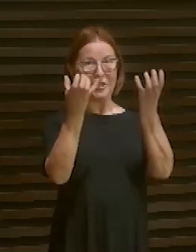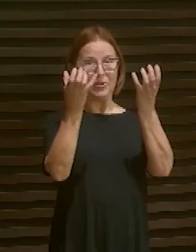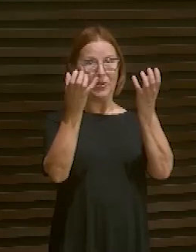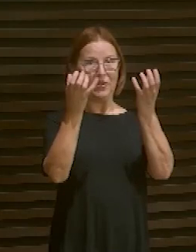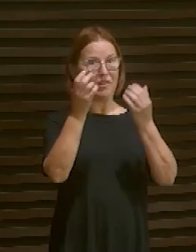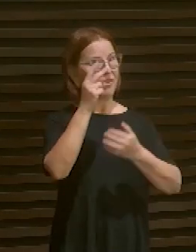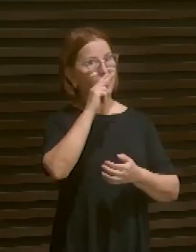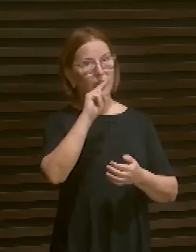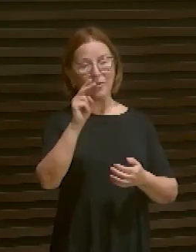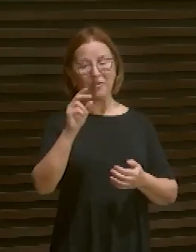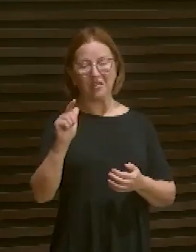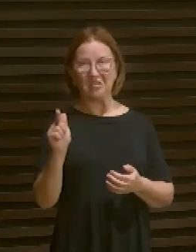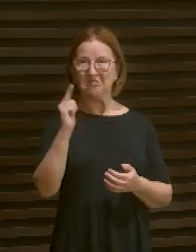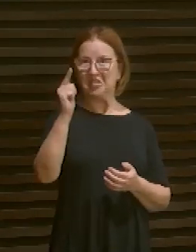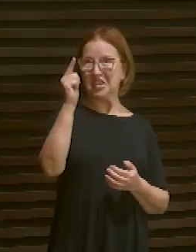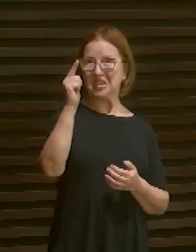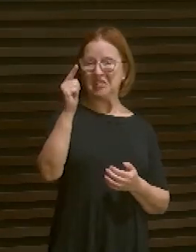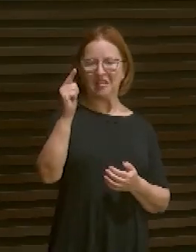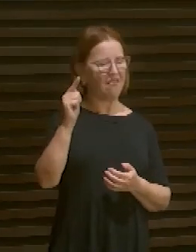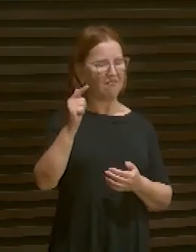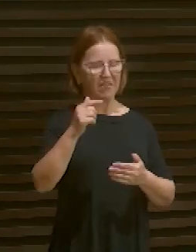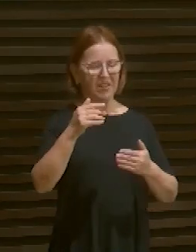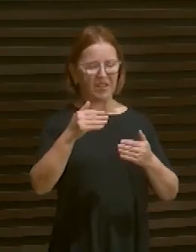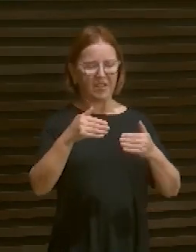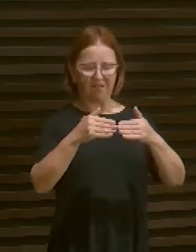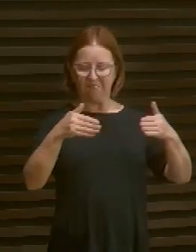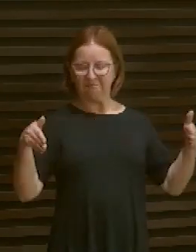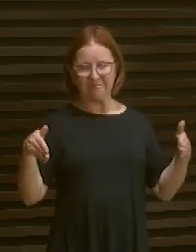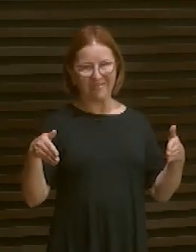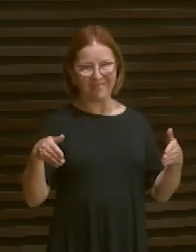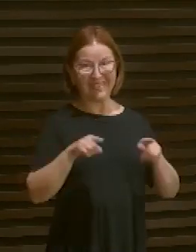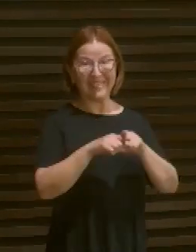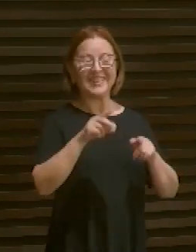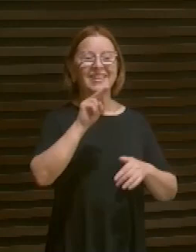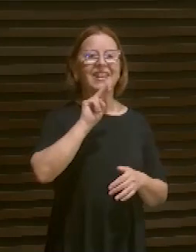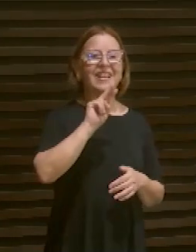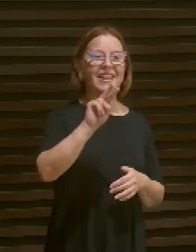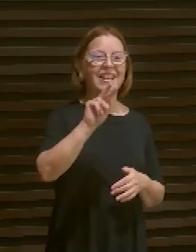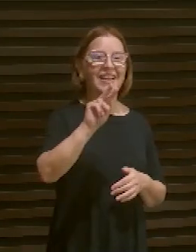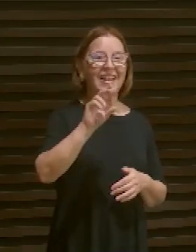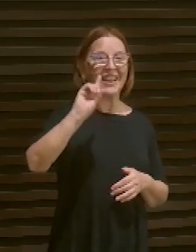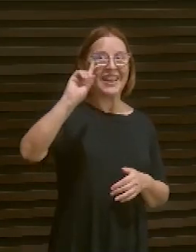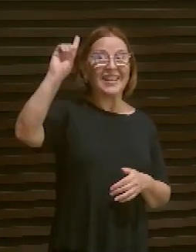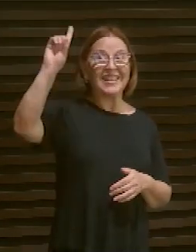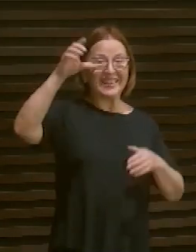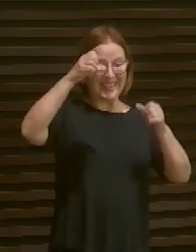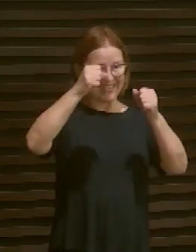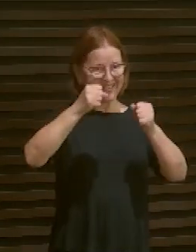gigantes, nem as muralhas, mas viram o Deus que era